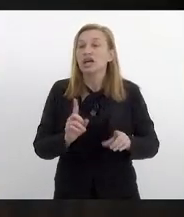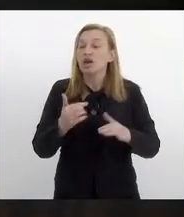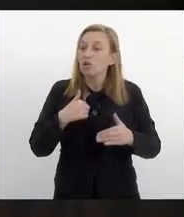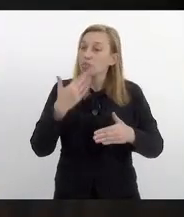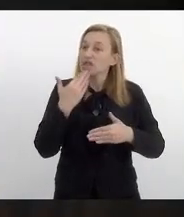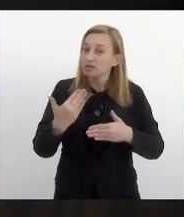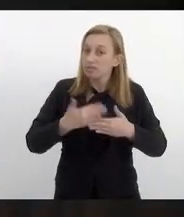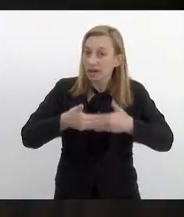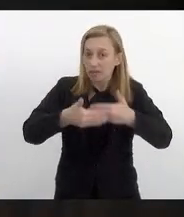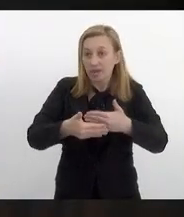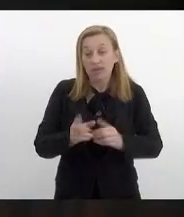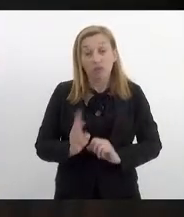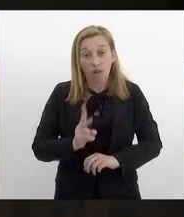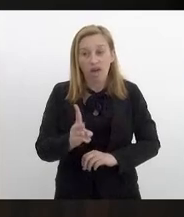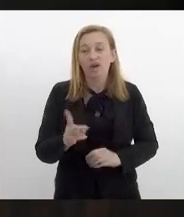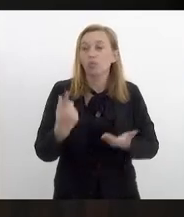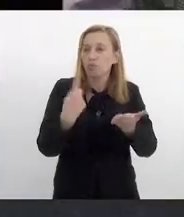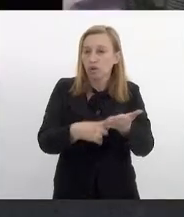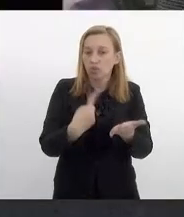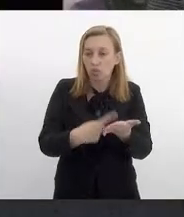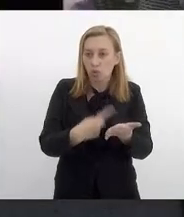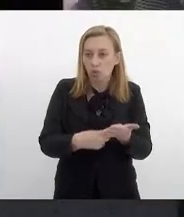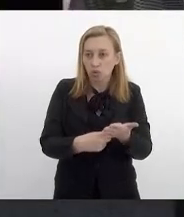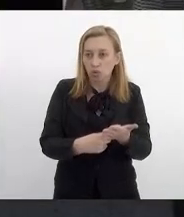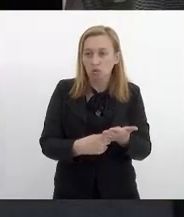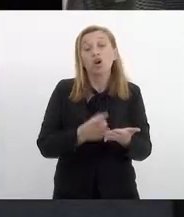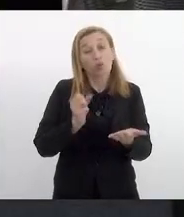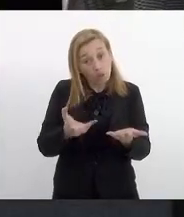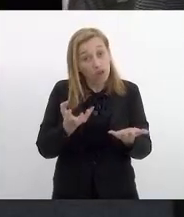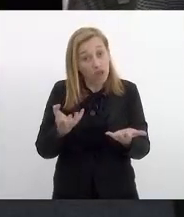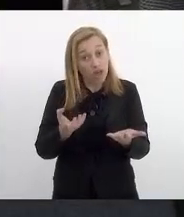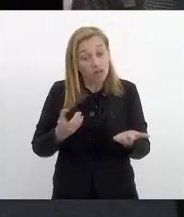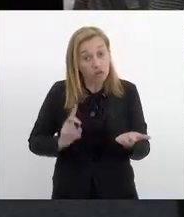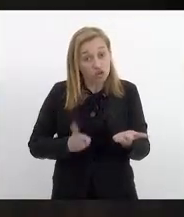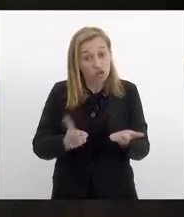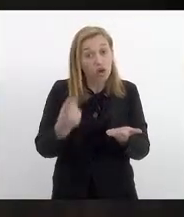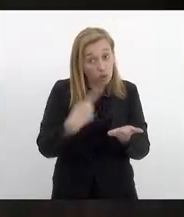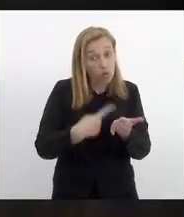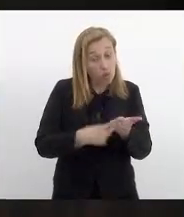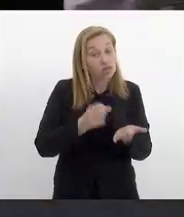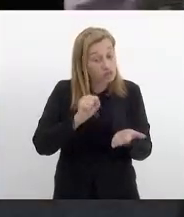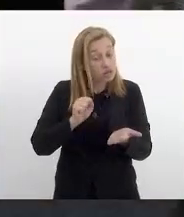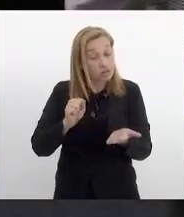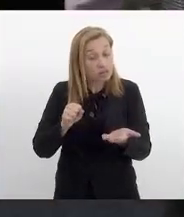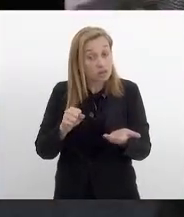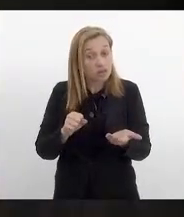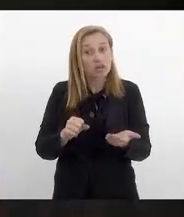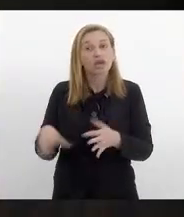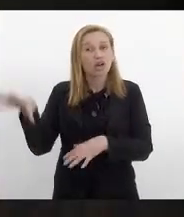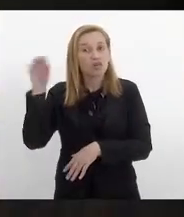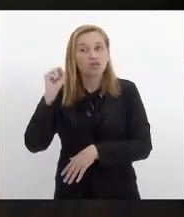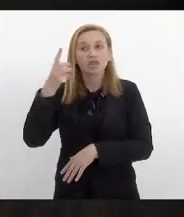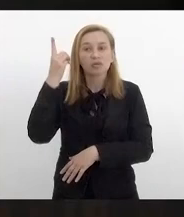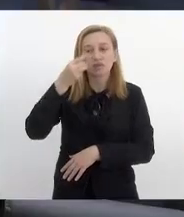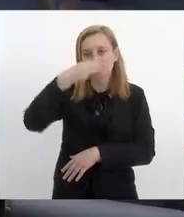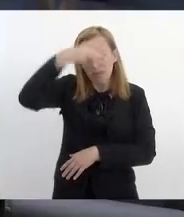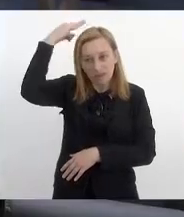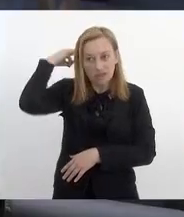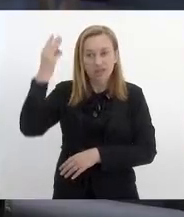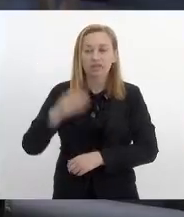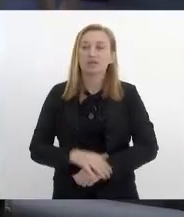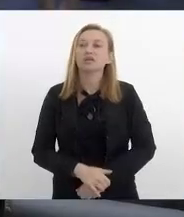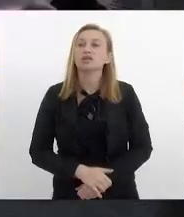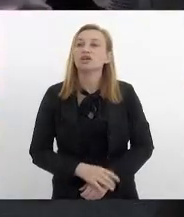é... Primeiro, é um acordo. Mas eu estou querendo proceder um acordo. Então. Sem problema. Quero ouvir o deputado Márcio. Senhor presidente. Estou